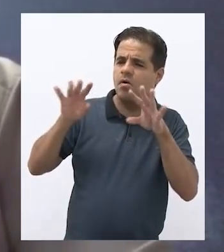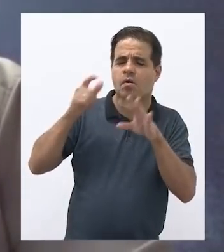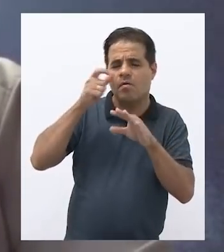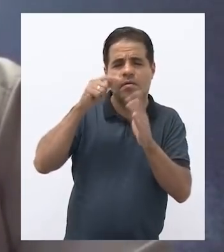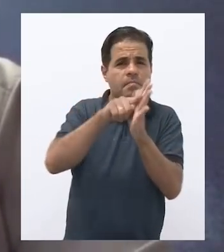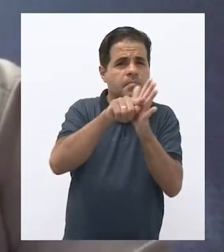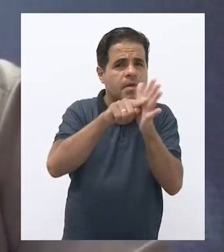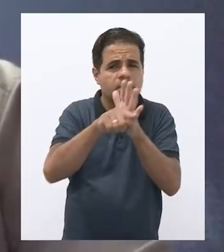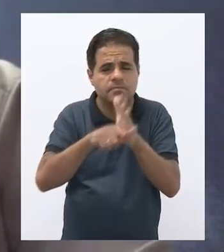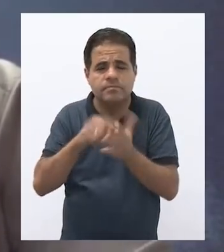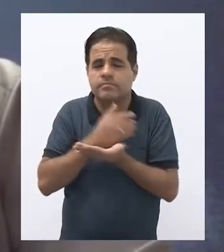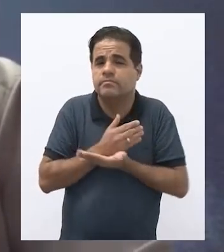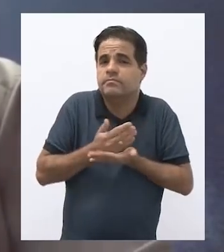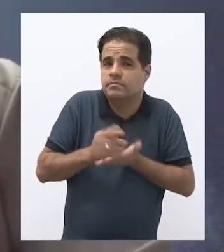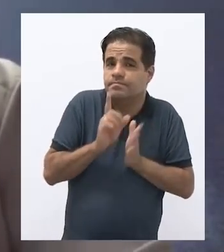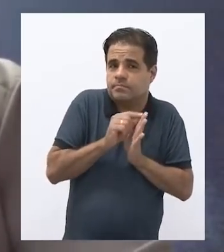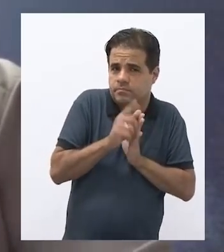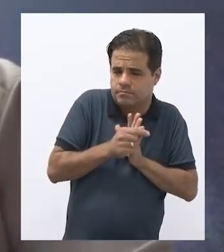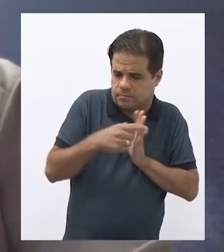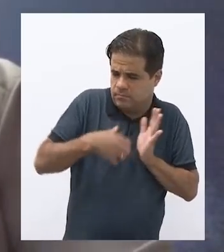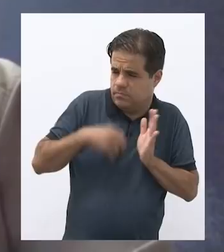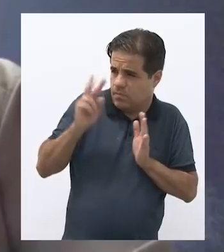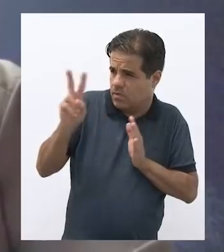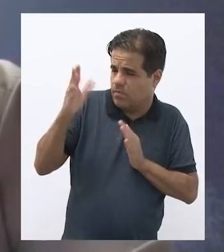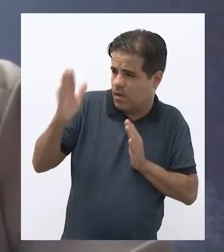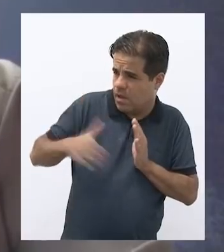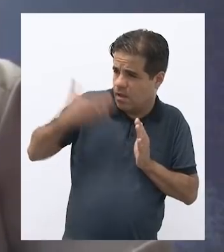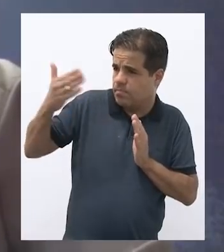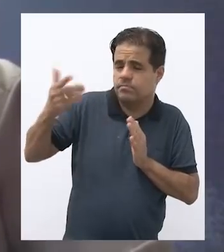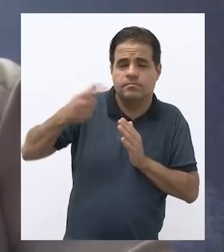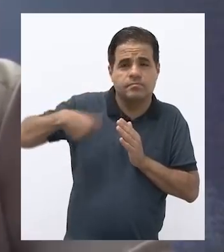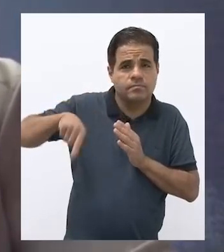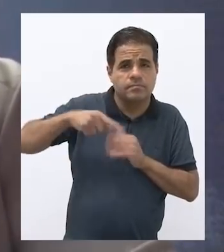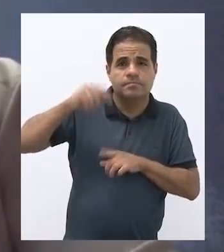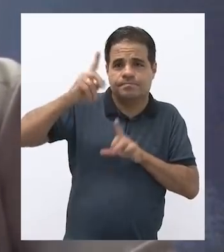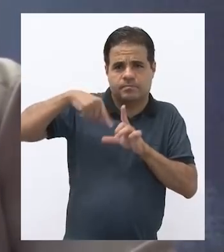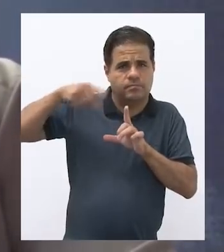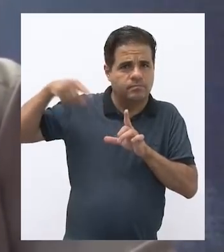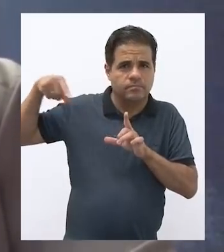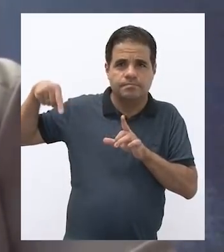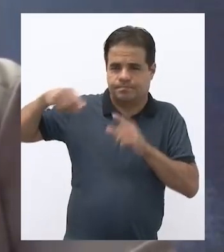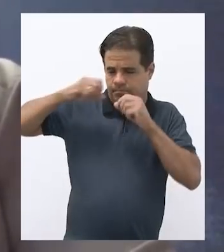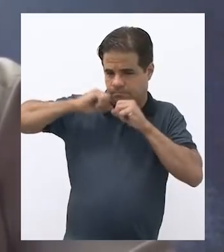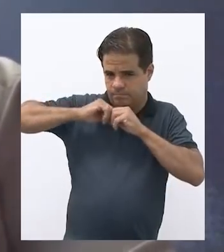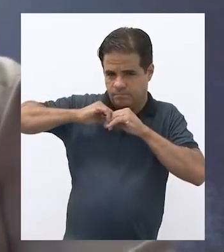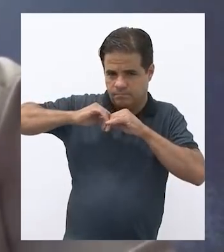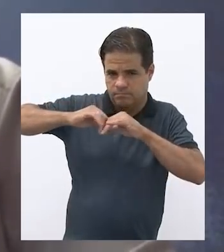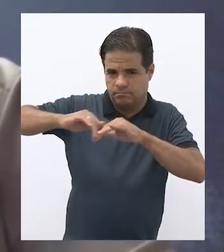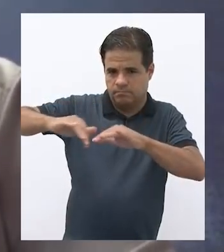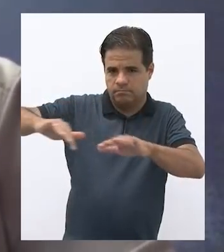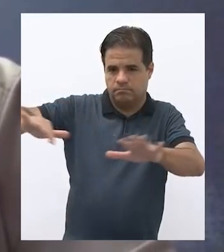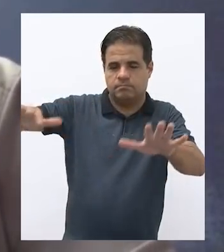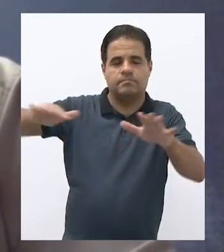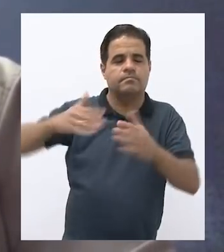pesquisa para esse artigo. Eu fiquei assustadíssimo com os nossos índices de evasão